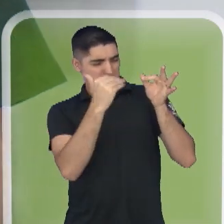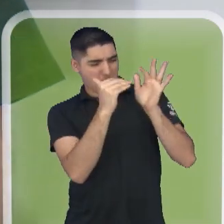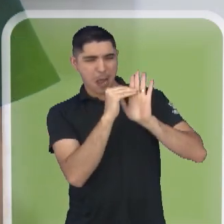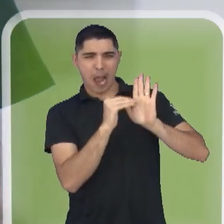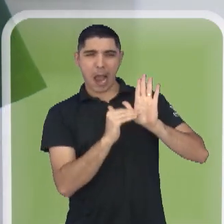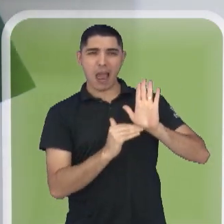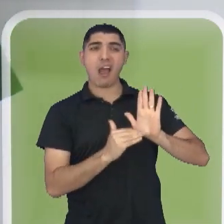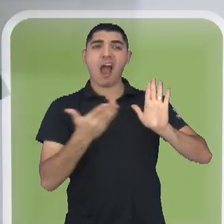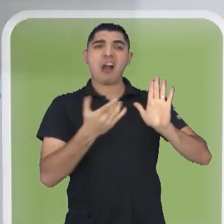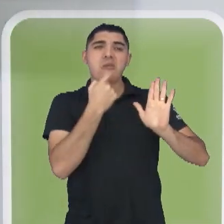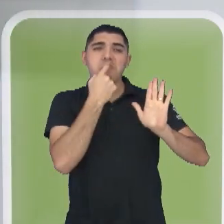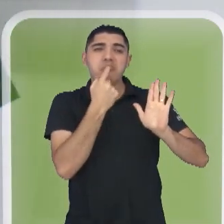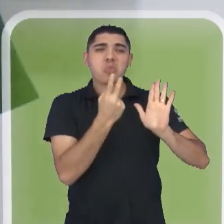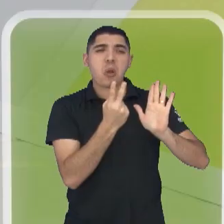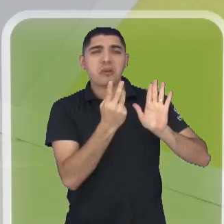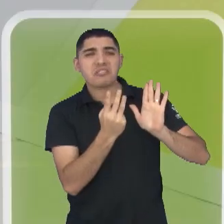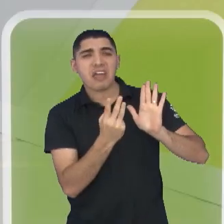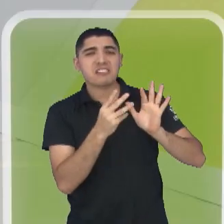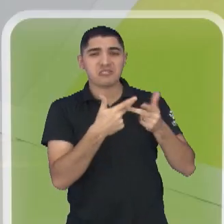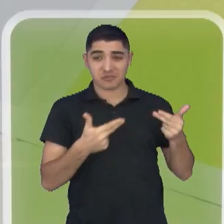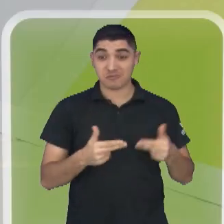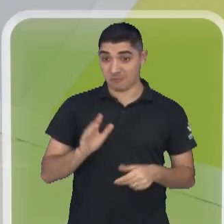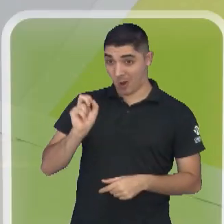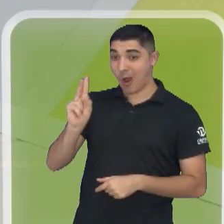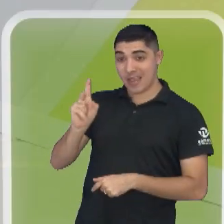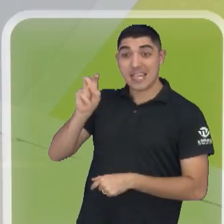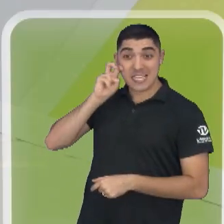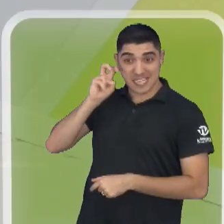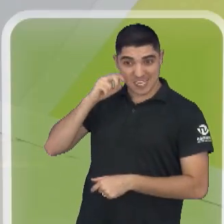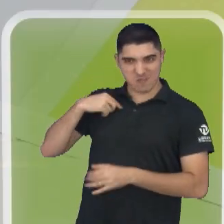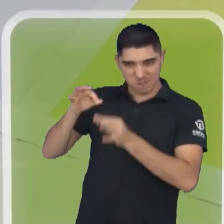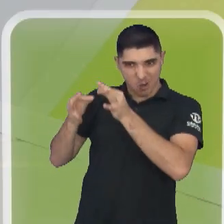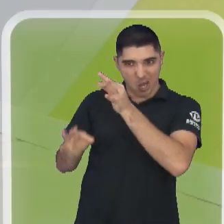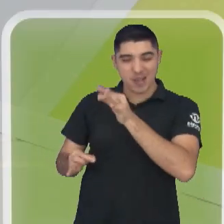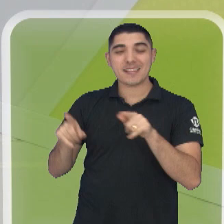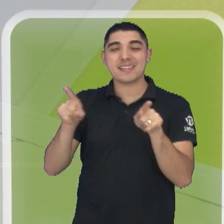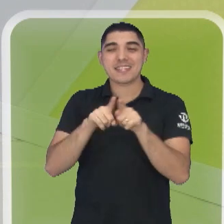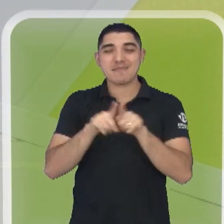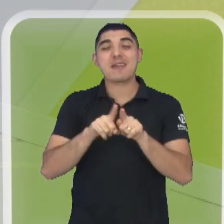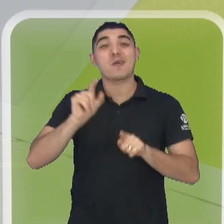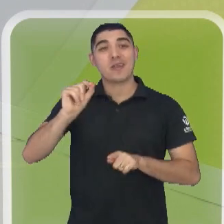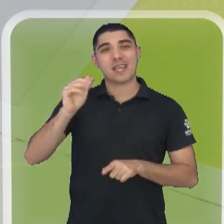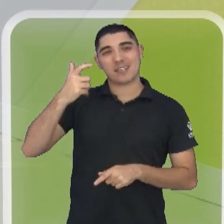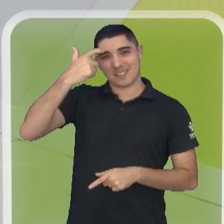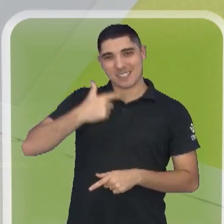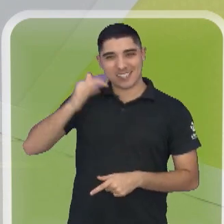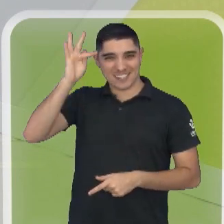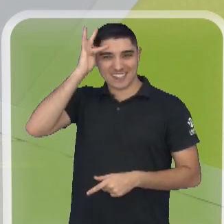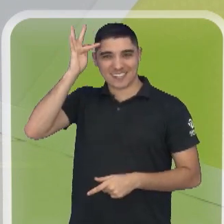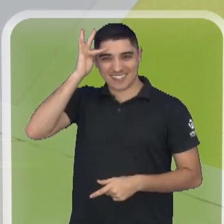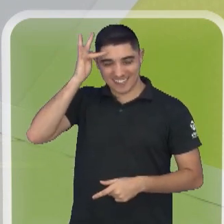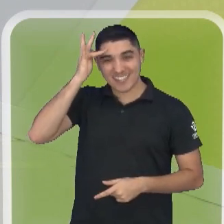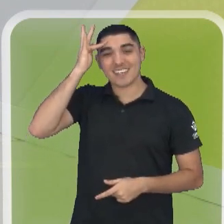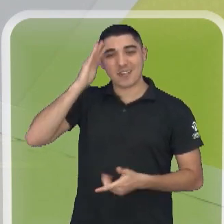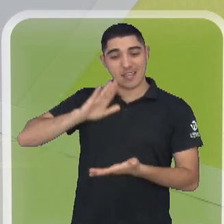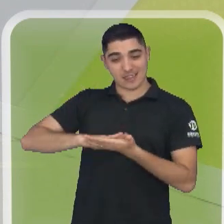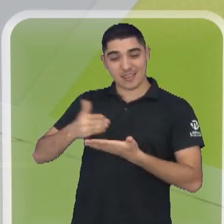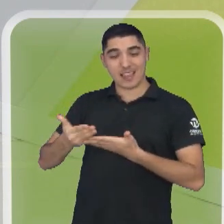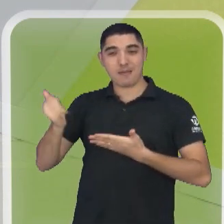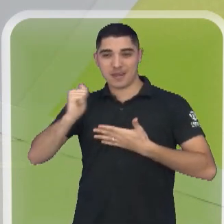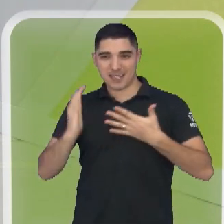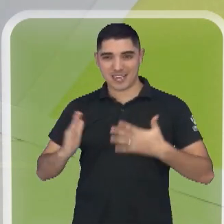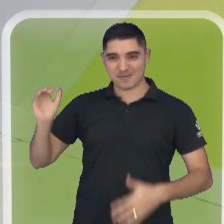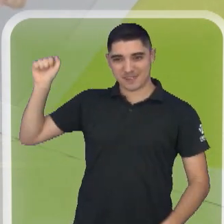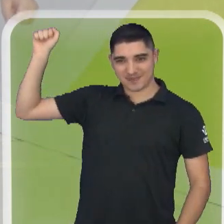agora tem 2, 3. Quinta-feira, me aguarde. E aqui com a gente também o nosso querido Luiz Fernando, o nosso intérprete